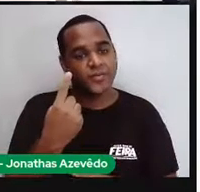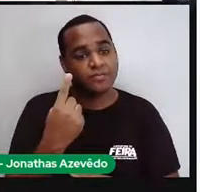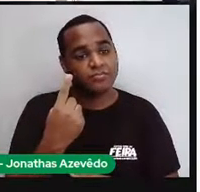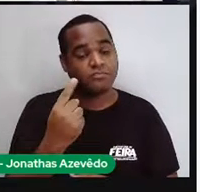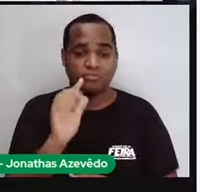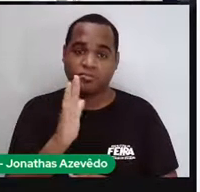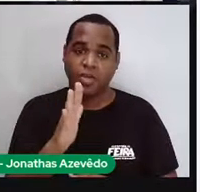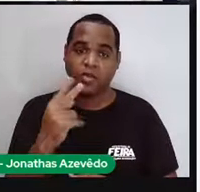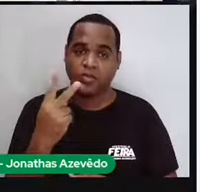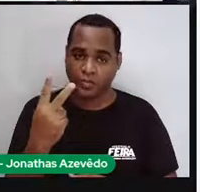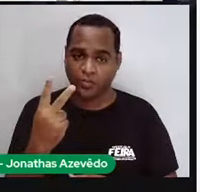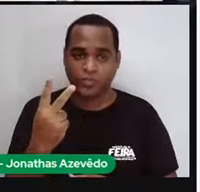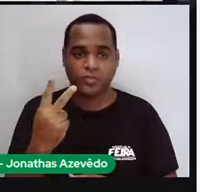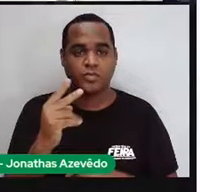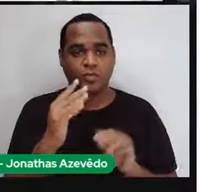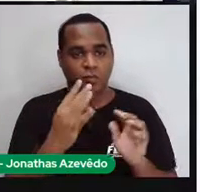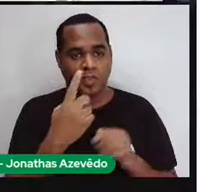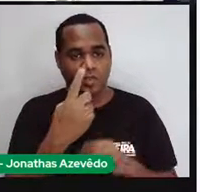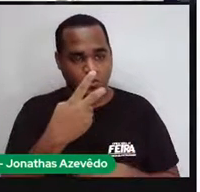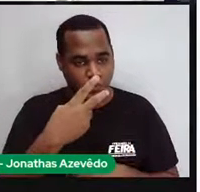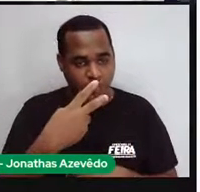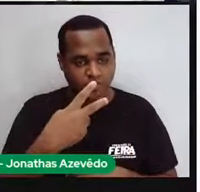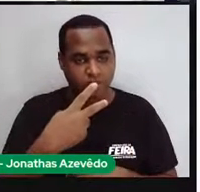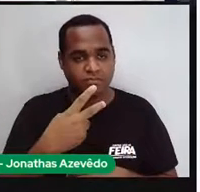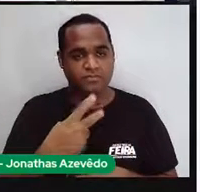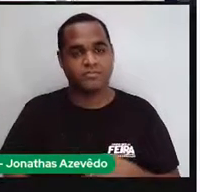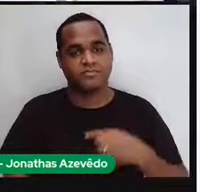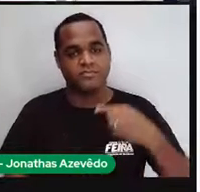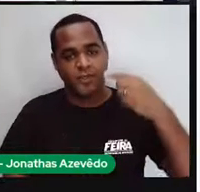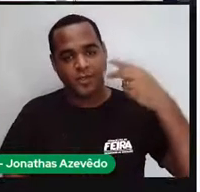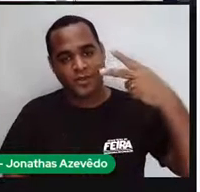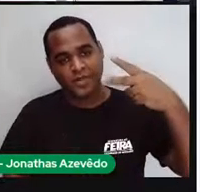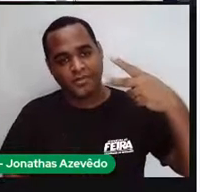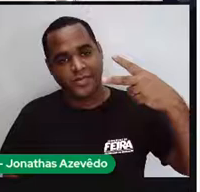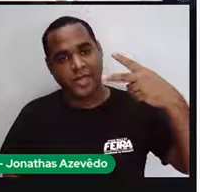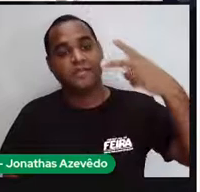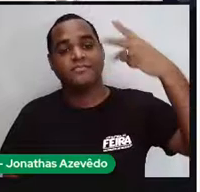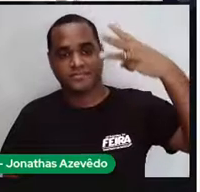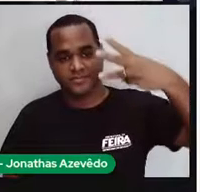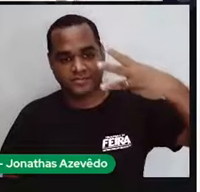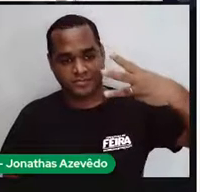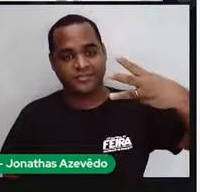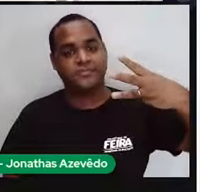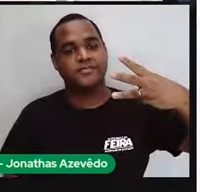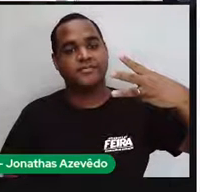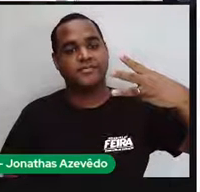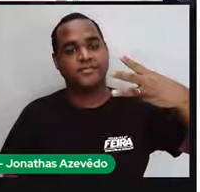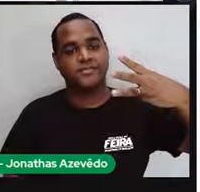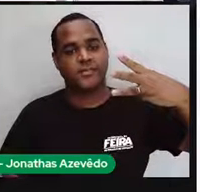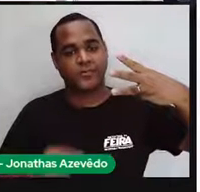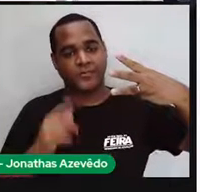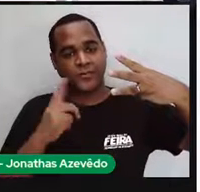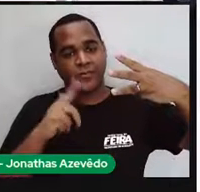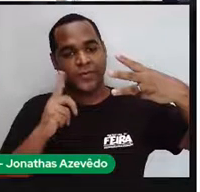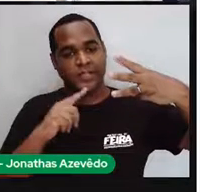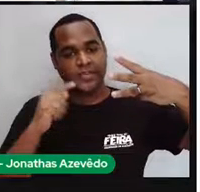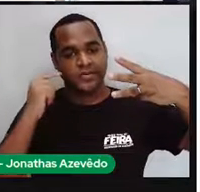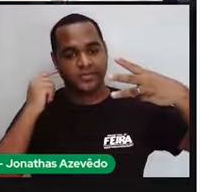já tem duas na verdade né umas duas se eu consigo colocar mais uma